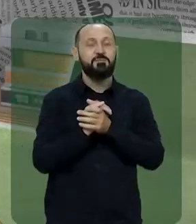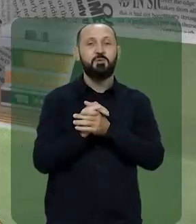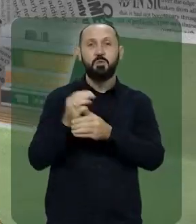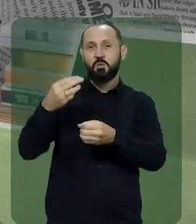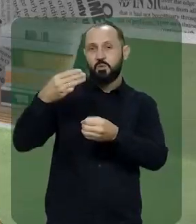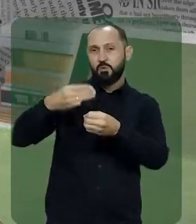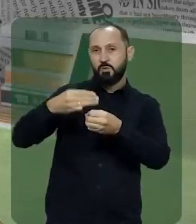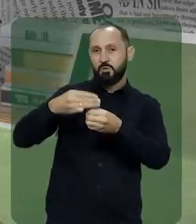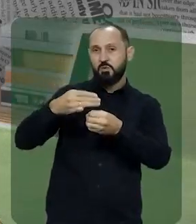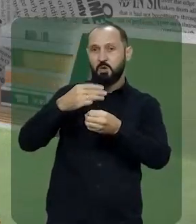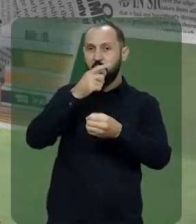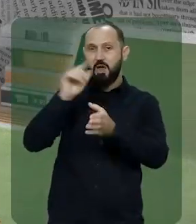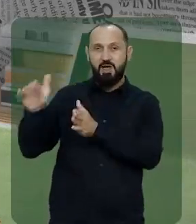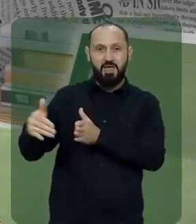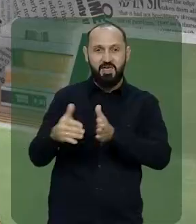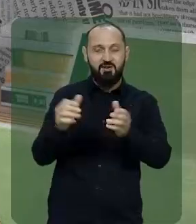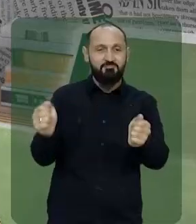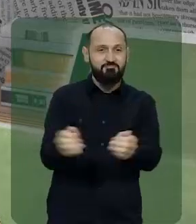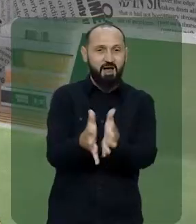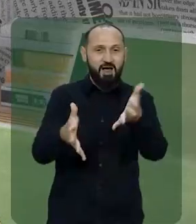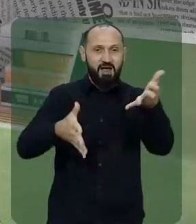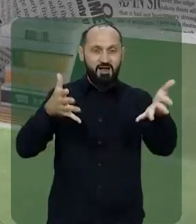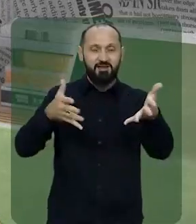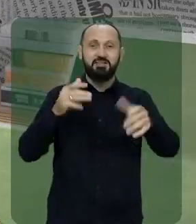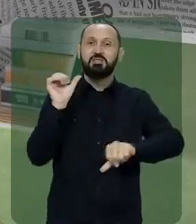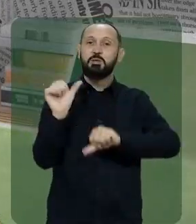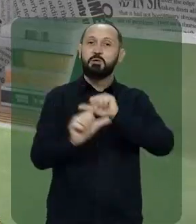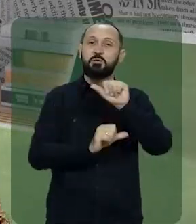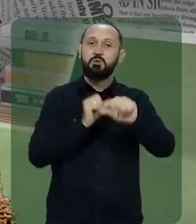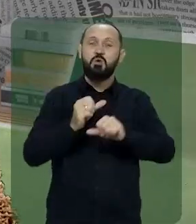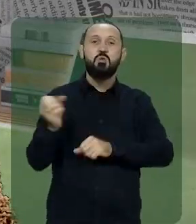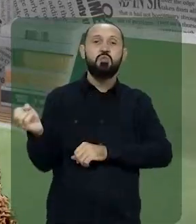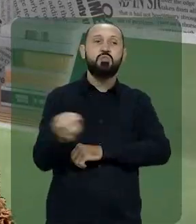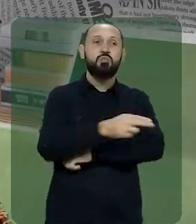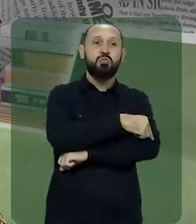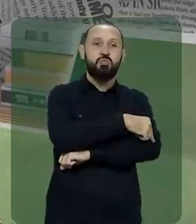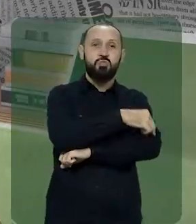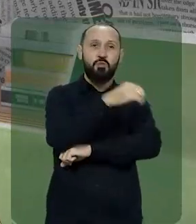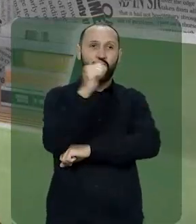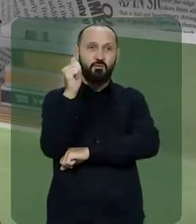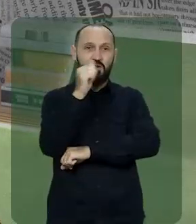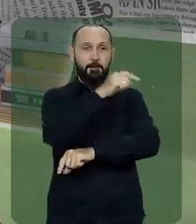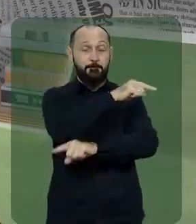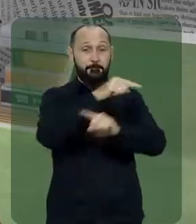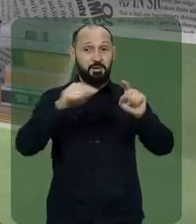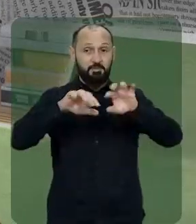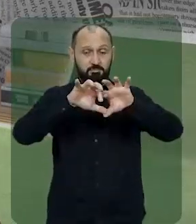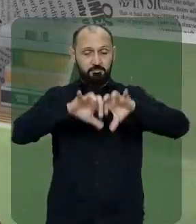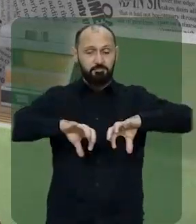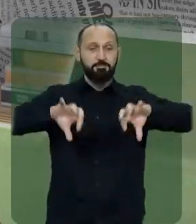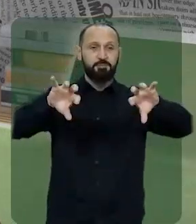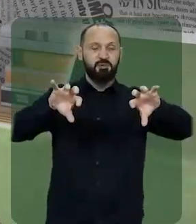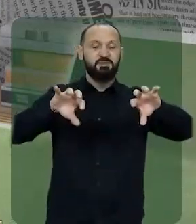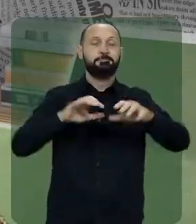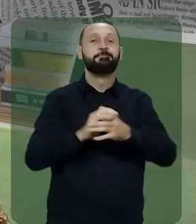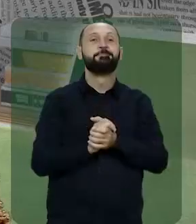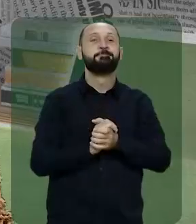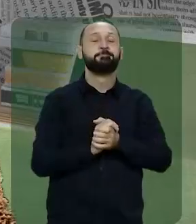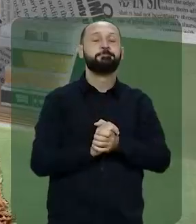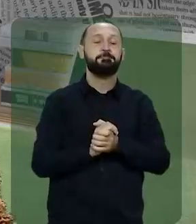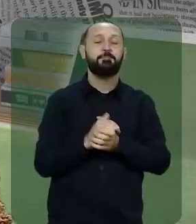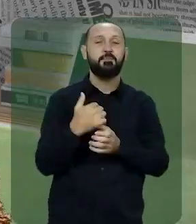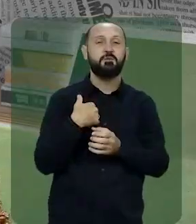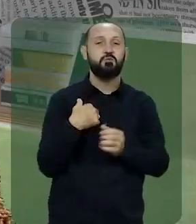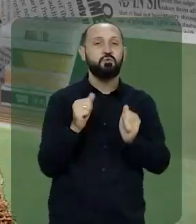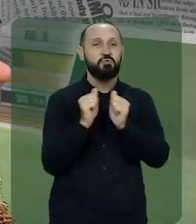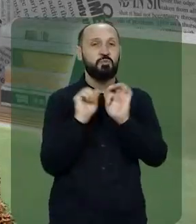município de Rio Brilhante, que mais tarde tornou-se Nova Alvorada do Sul, uma parte desse município, ao emancipar-se, e eu fiquei